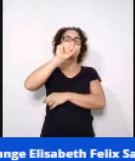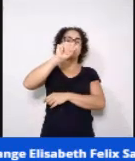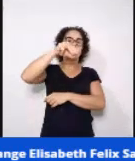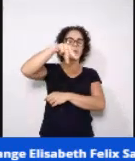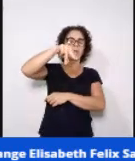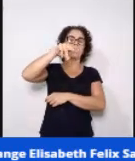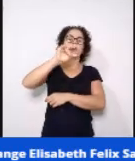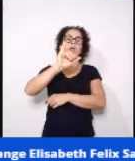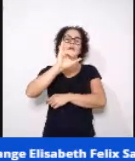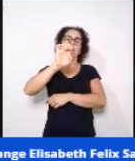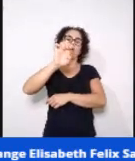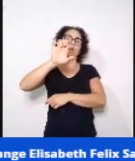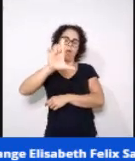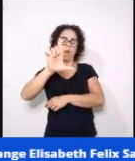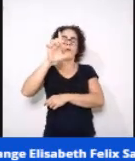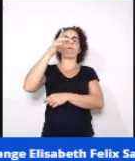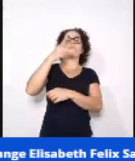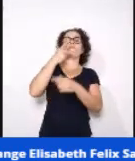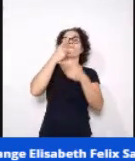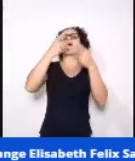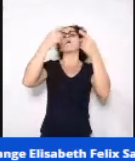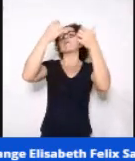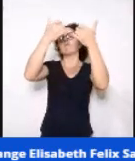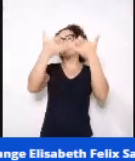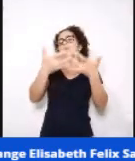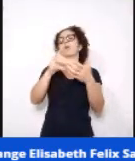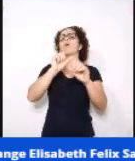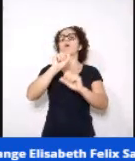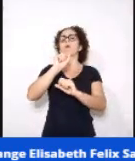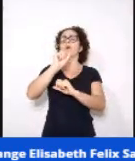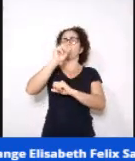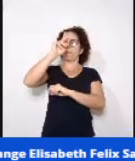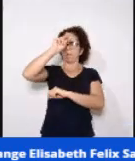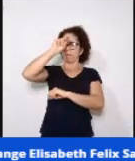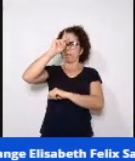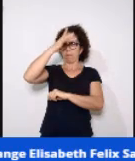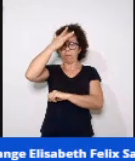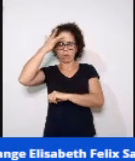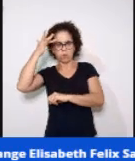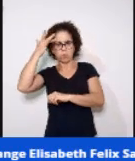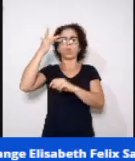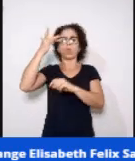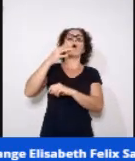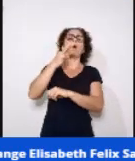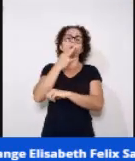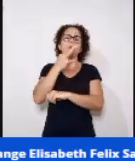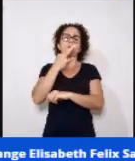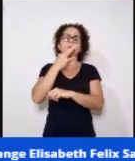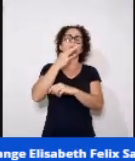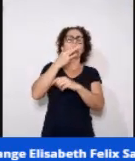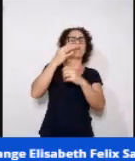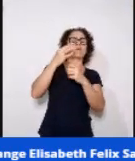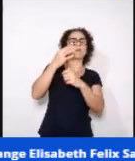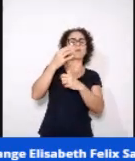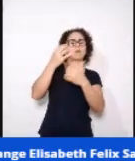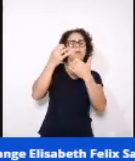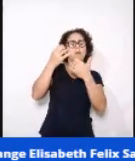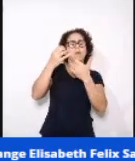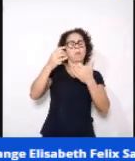indivíduo emocionalmente inteligente, ele consegue identificar as suas emoções e trabalhar com